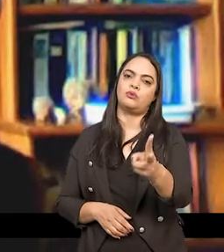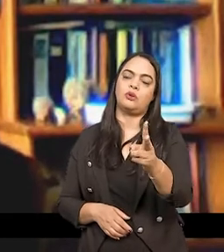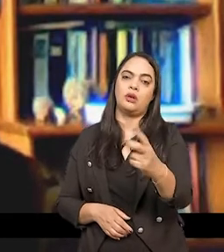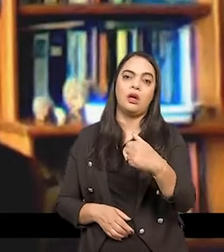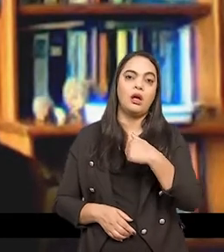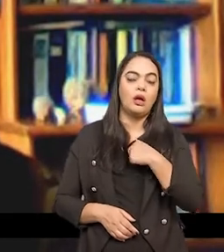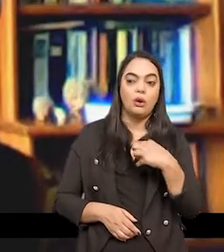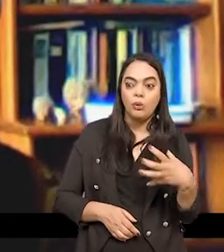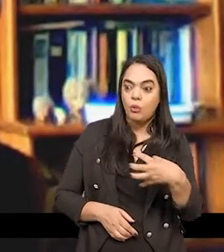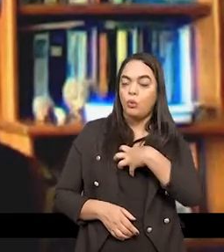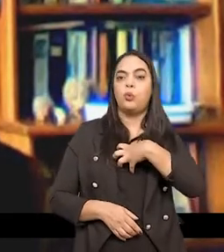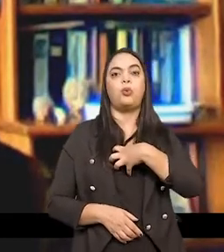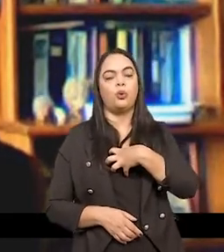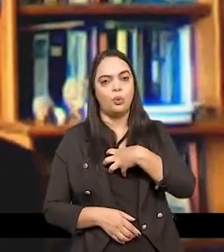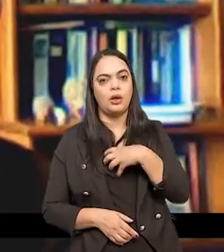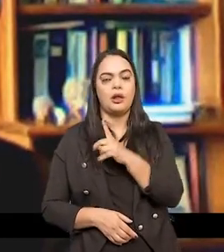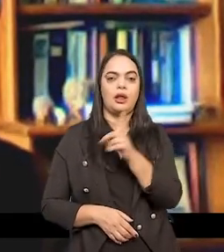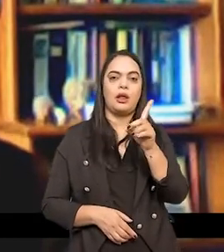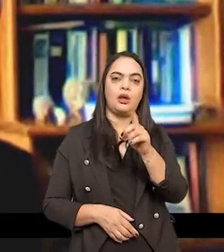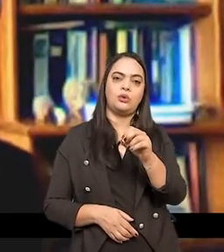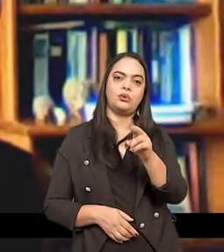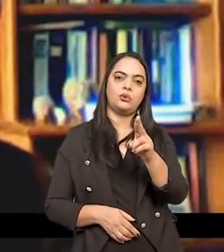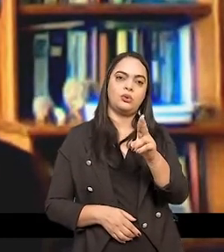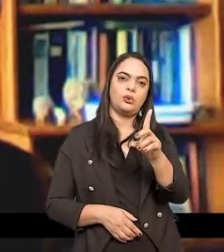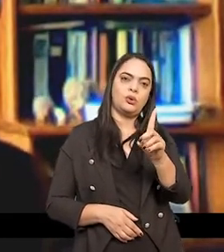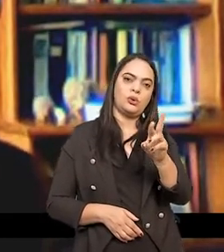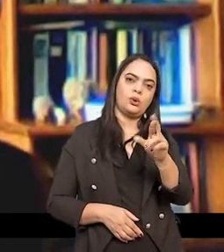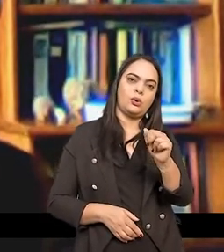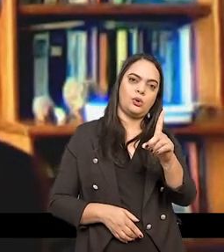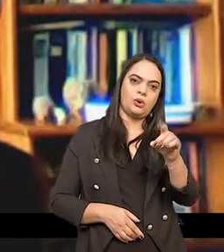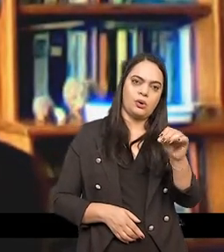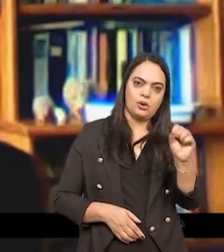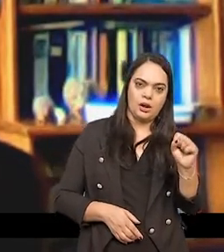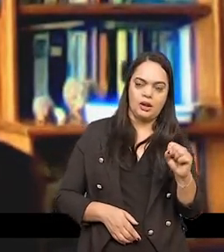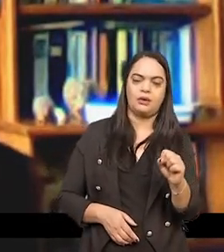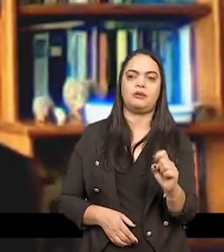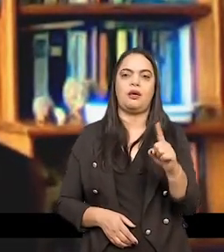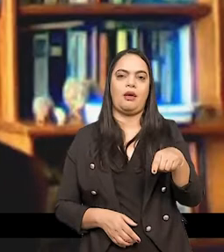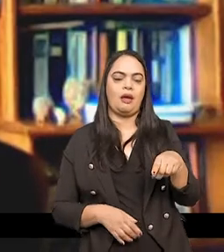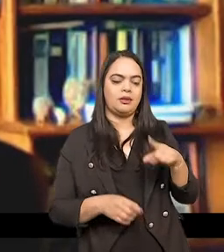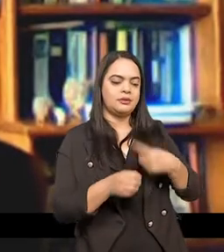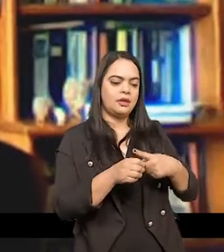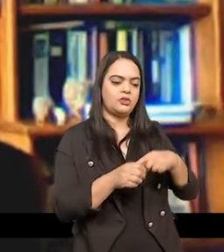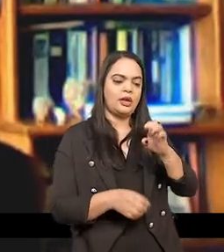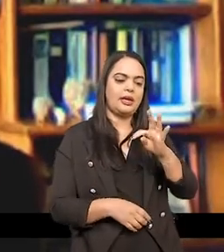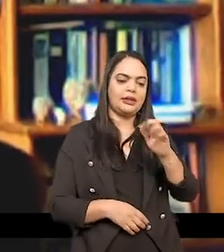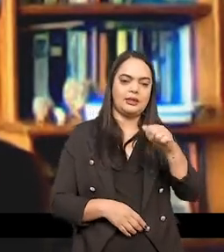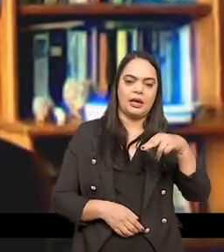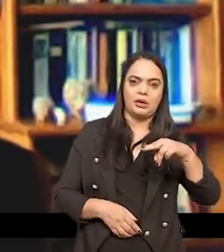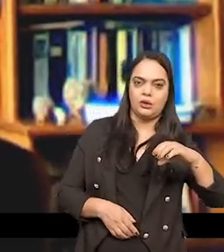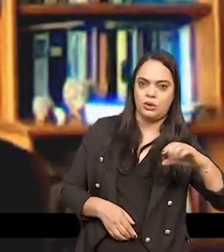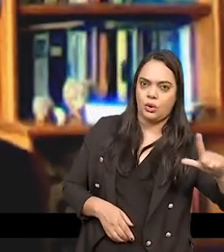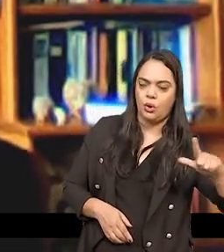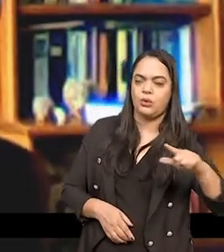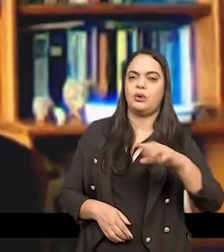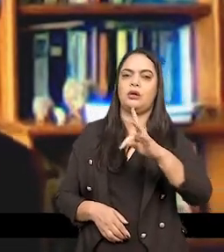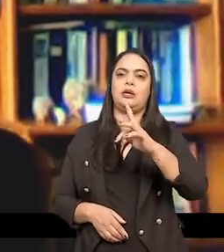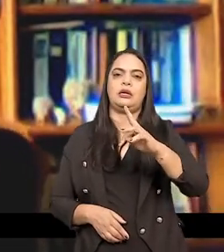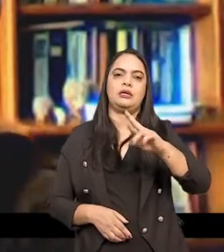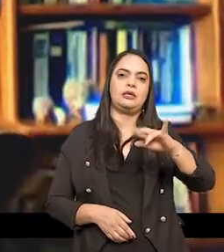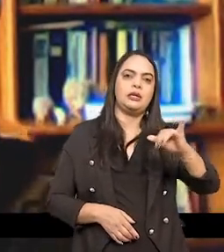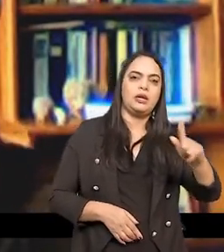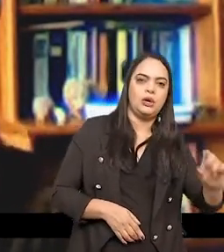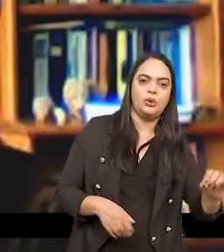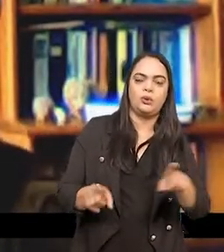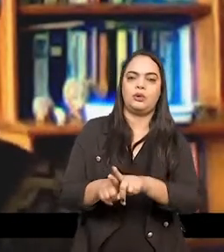em Dourados, que é a terra do etanol, do trigo e da soja, foi a relação com o povo indígena Guarani Kaiowá. Daí